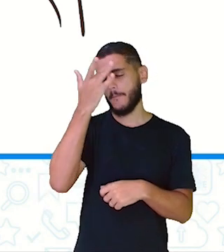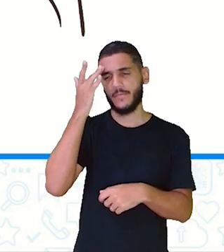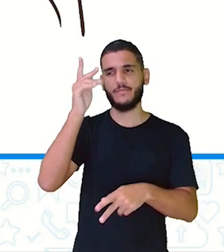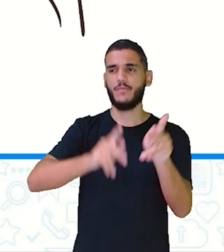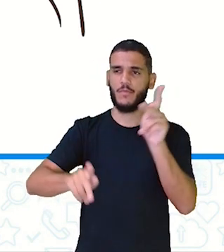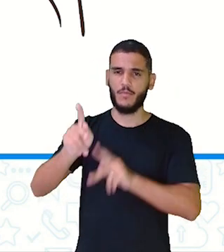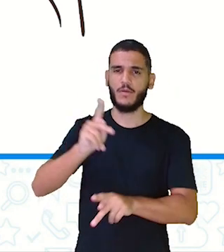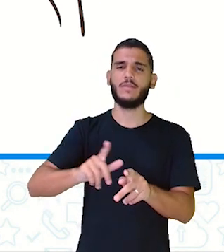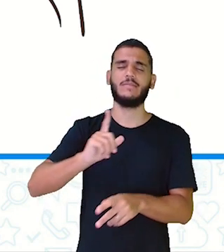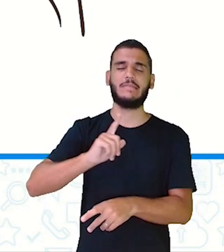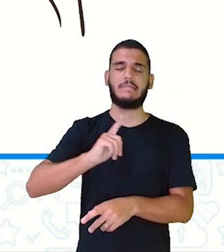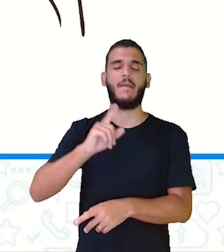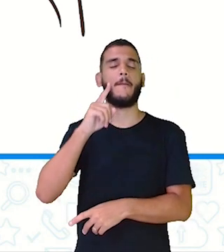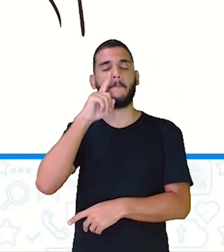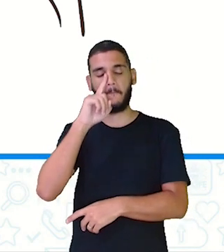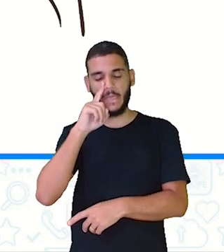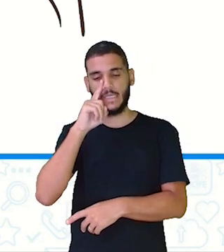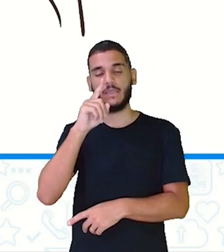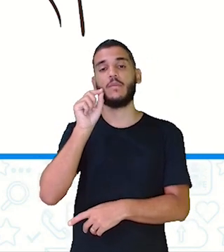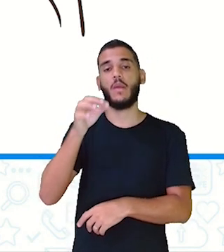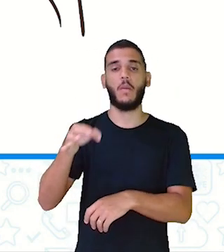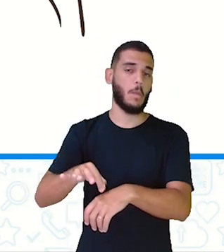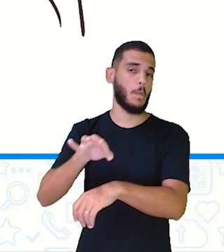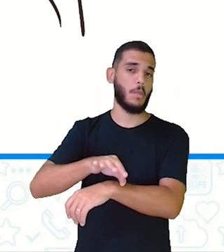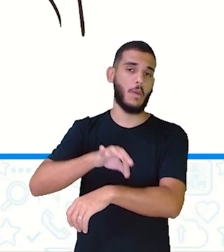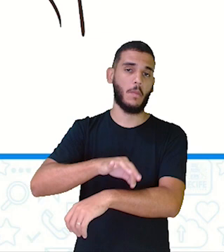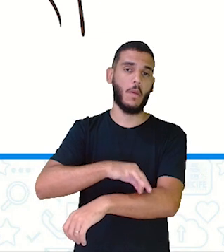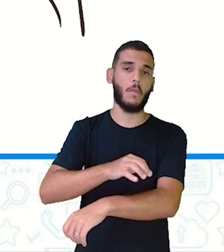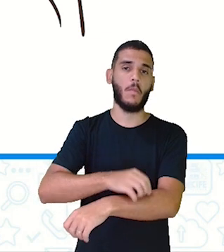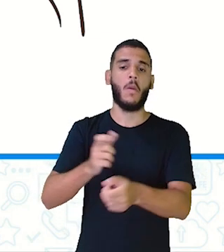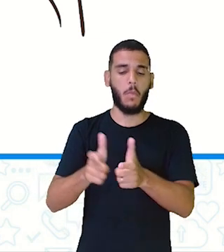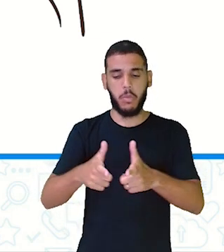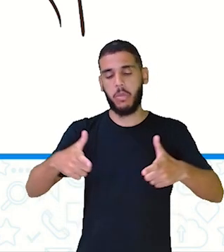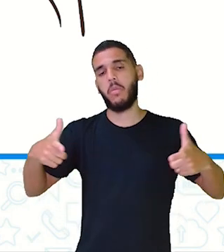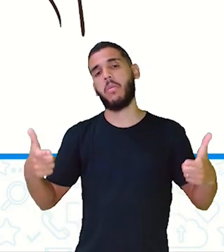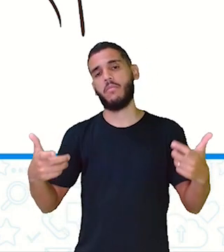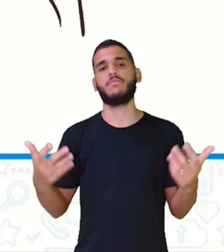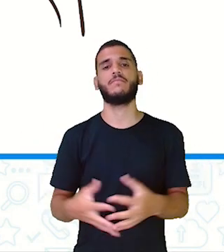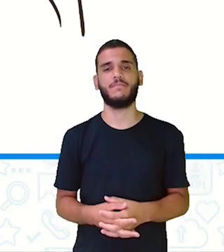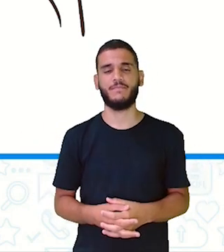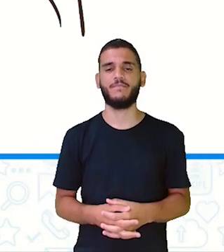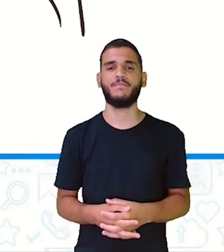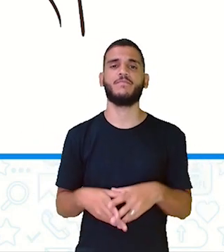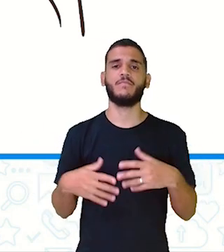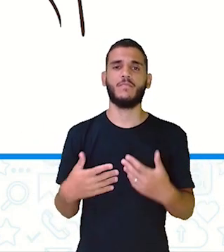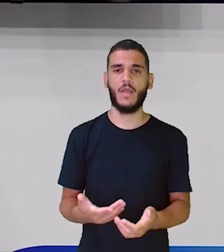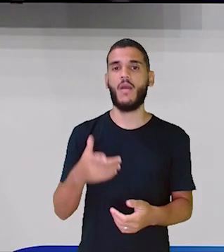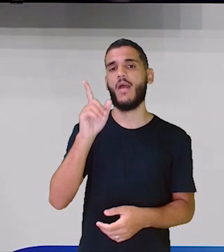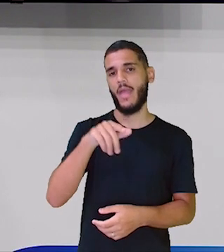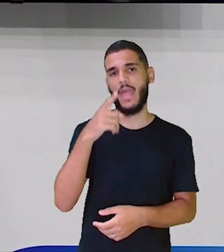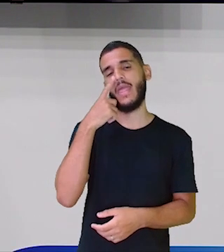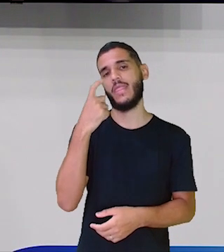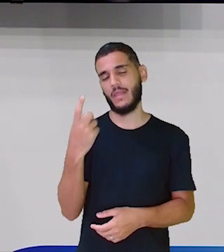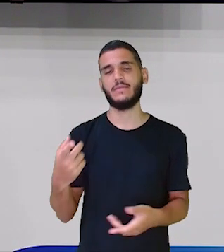os perigos da proliferação do mosquito. Isso mesmo. Olha que